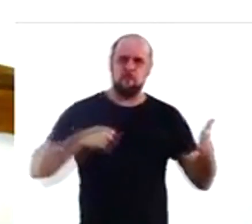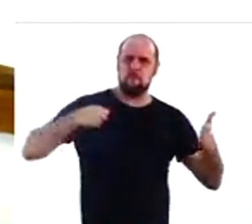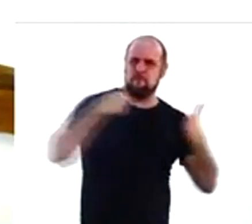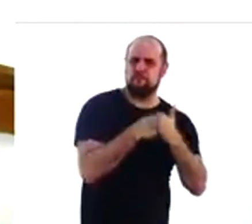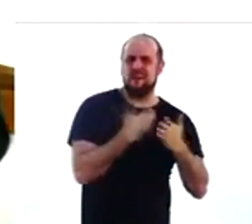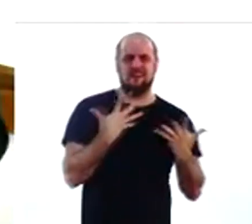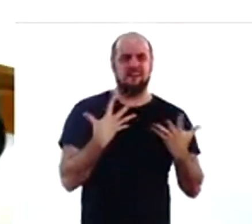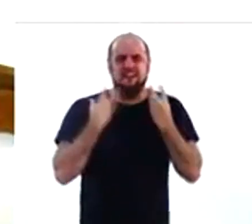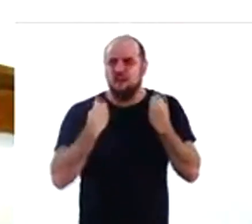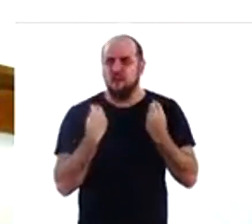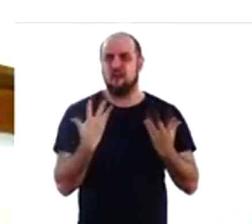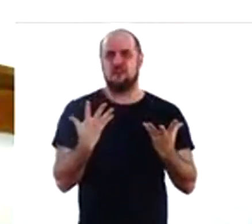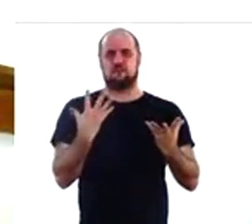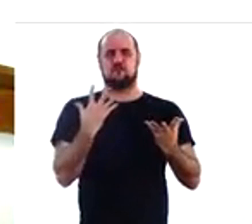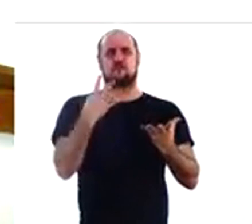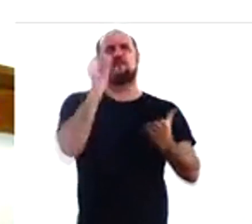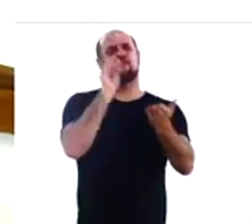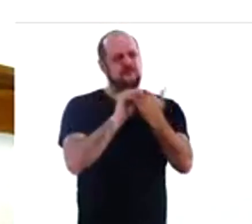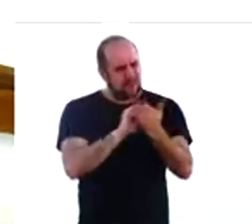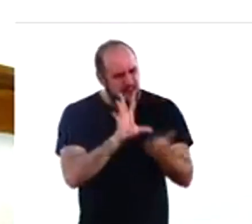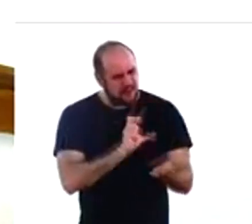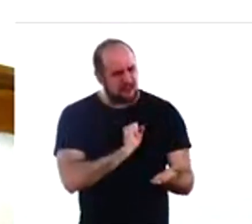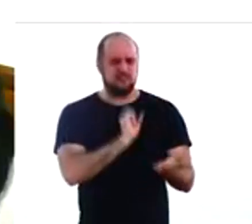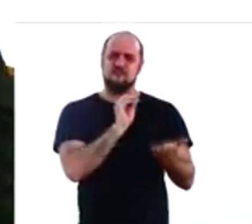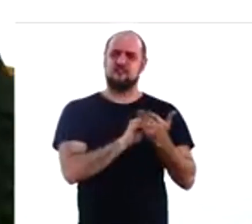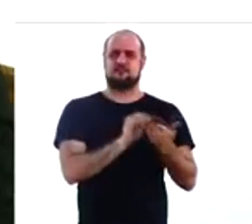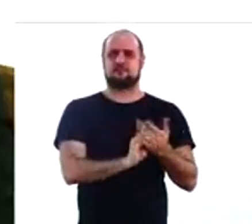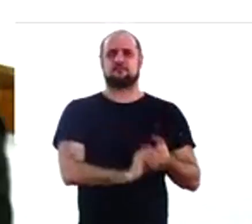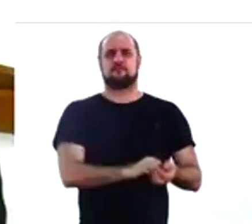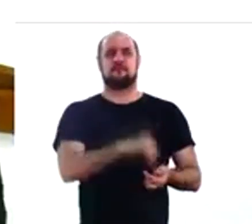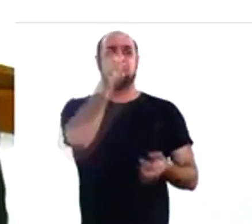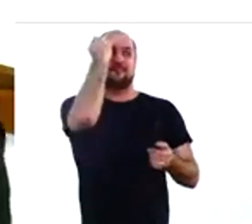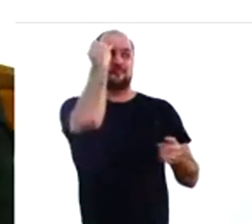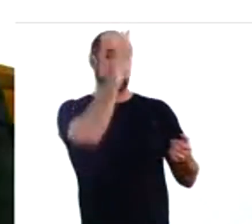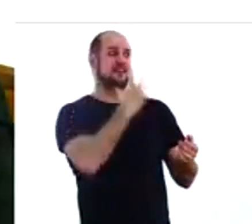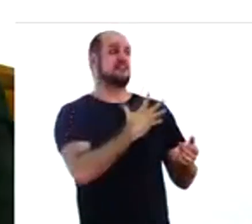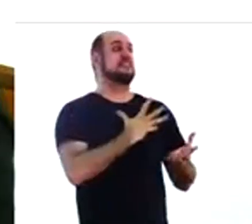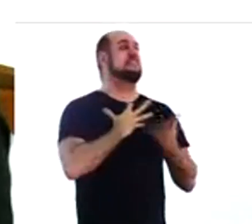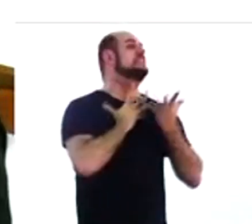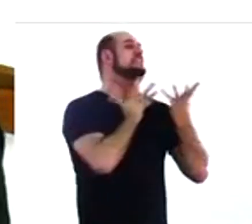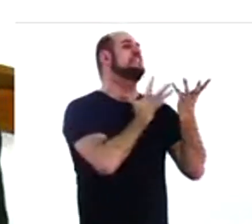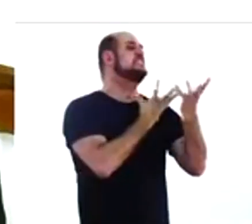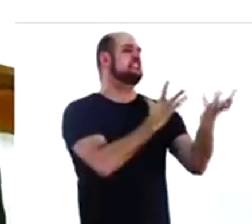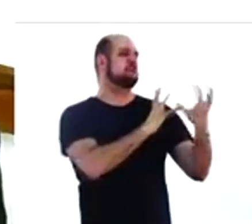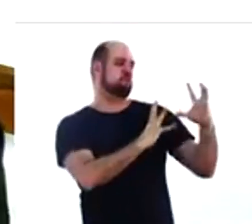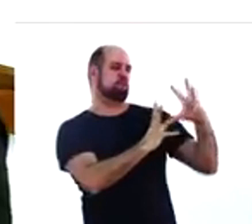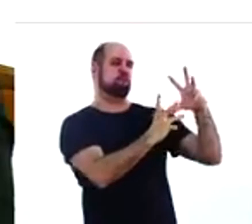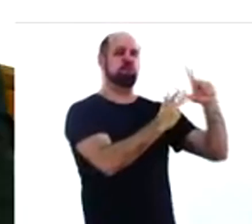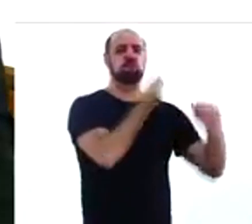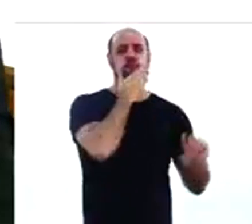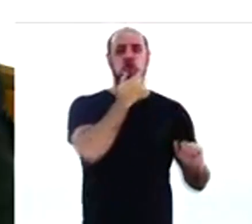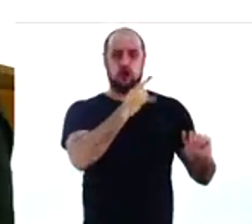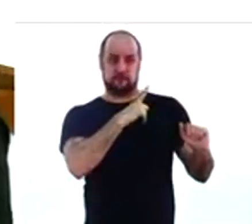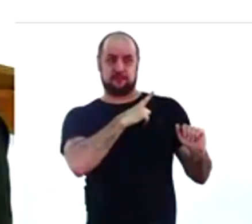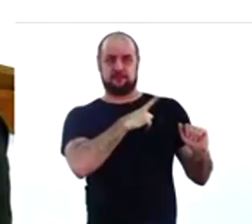Impiedade. Veja só, a ideia de paixões mundanas são aqueles desejos sórdidos que o homem tem e